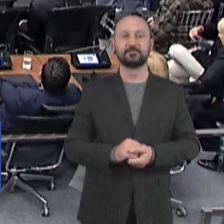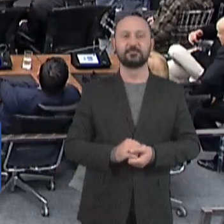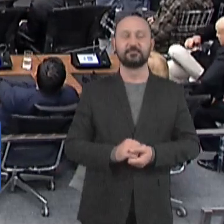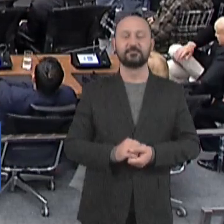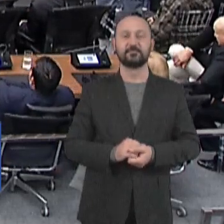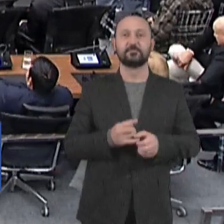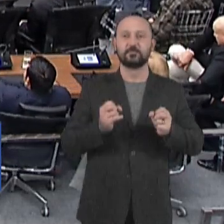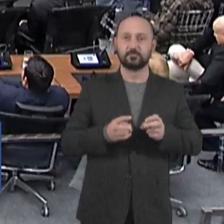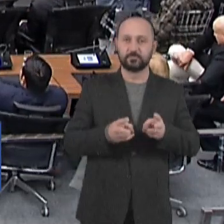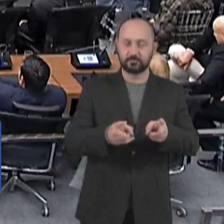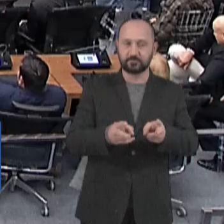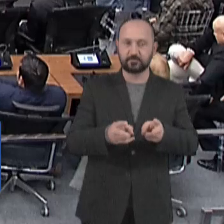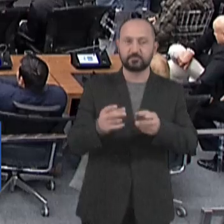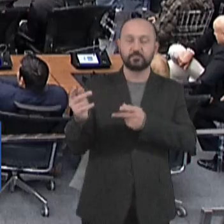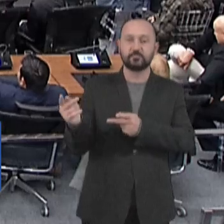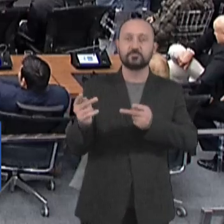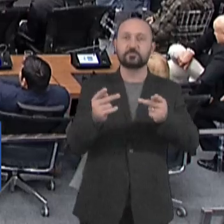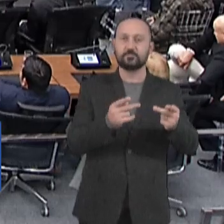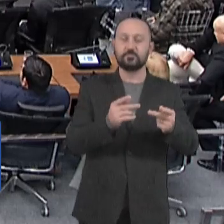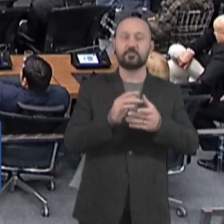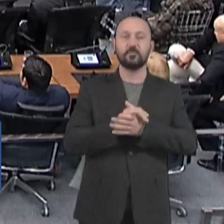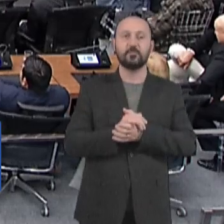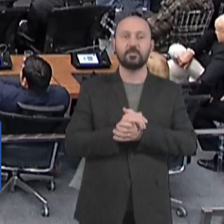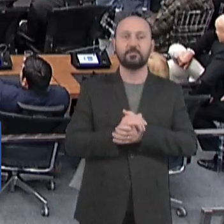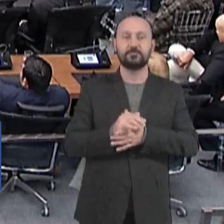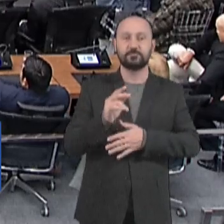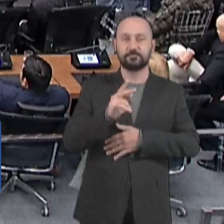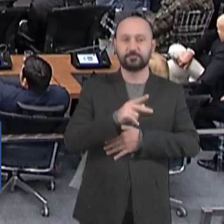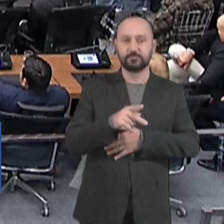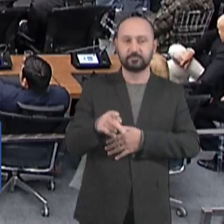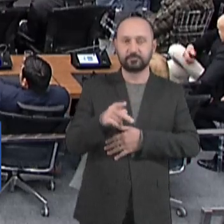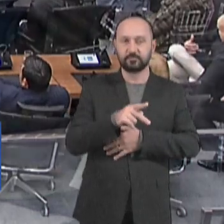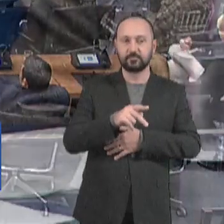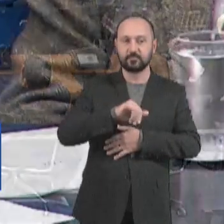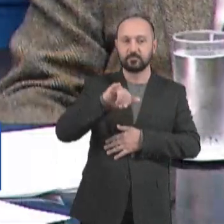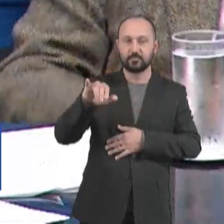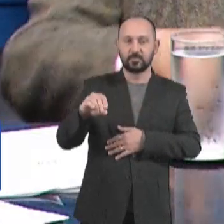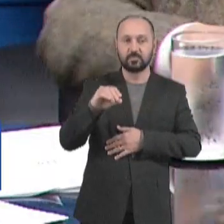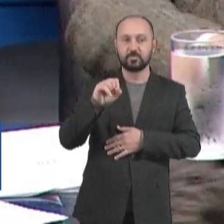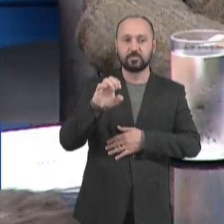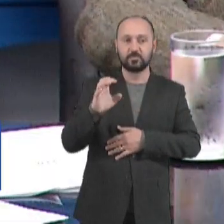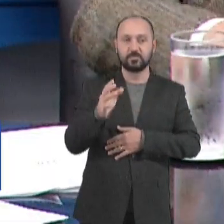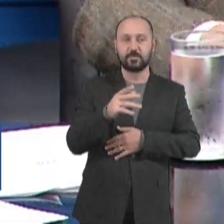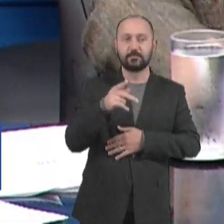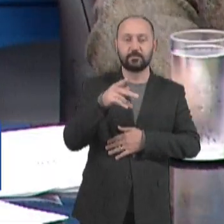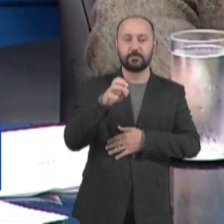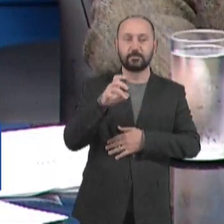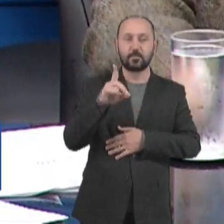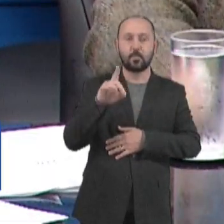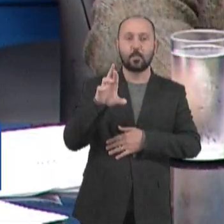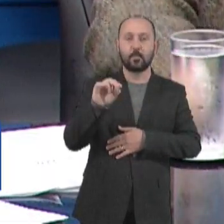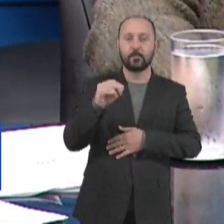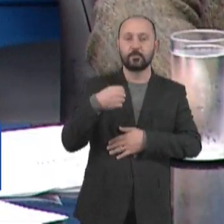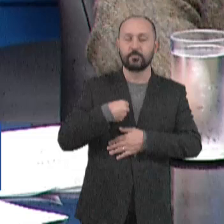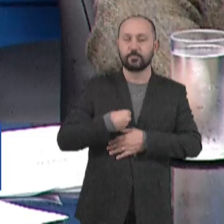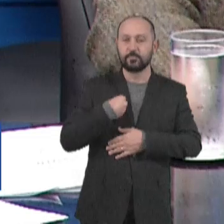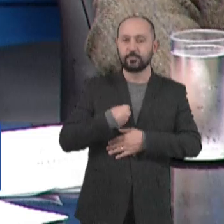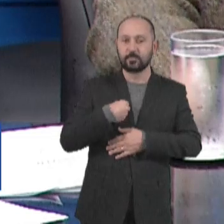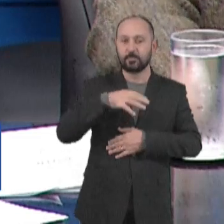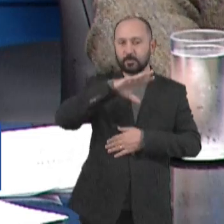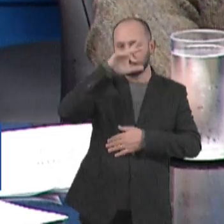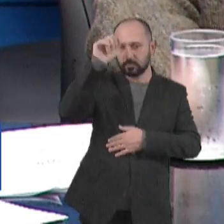Em continuidade, convidamos o professor José Pedro Frazão, membro da